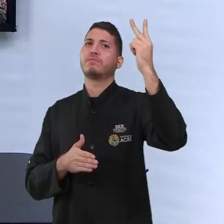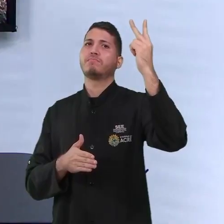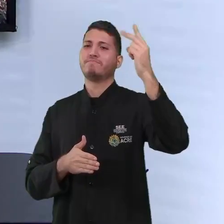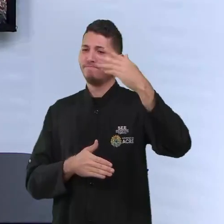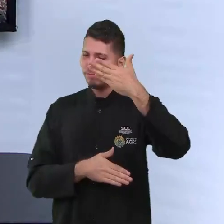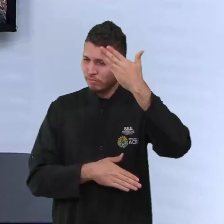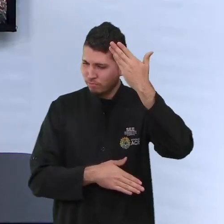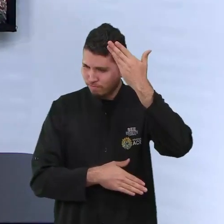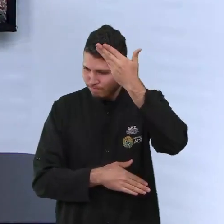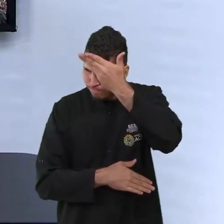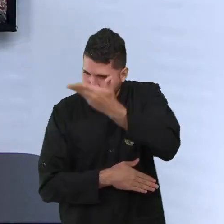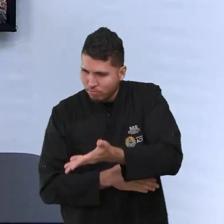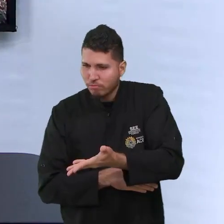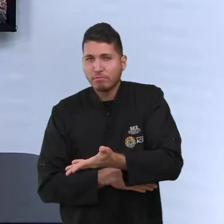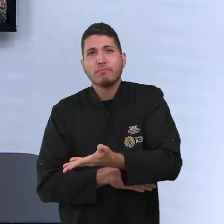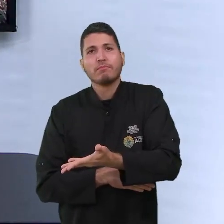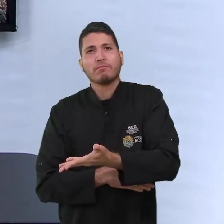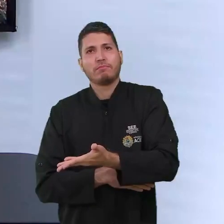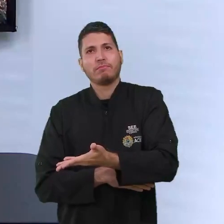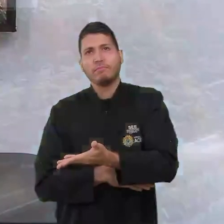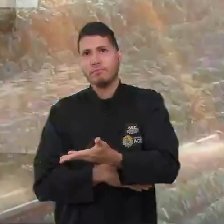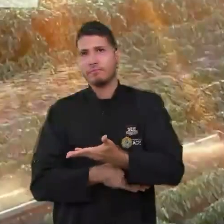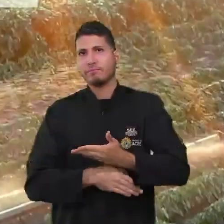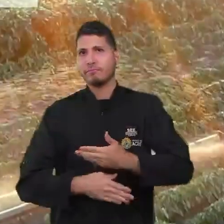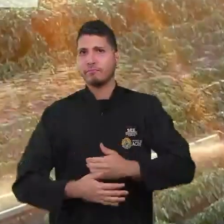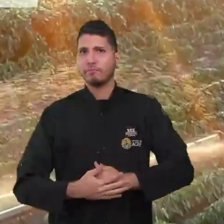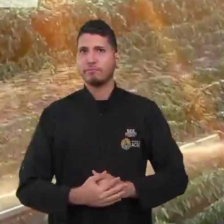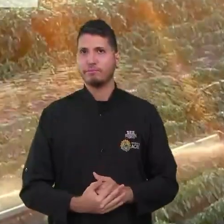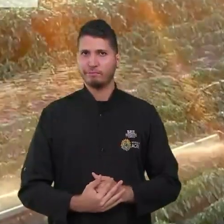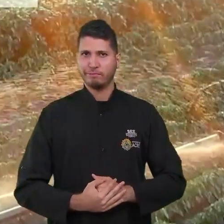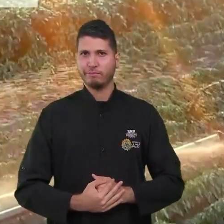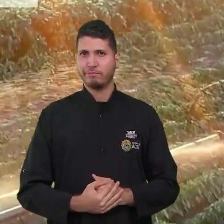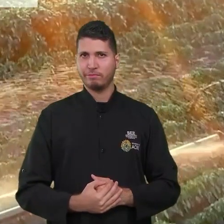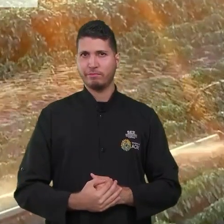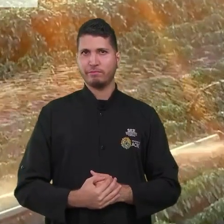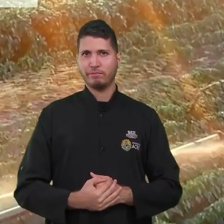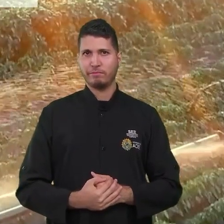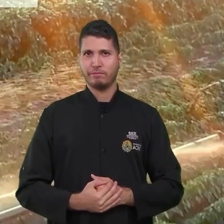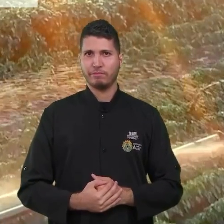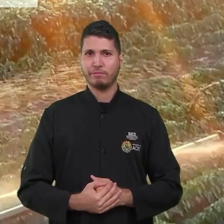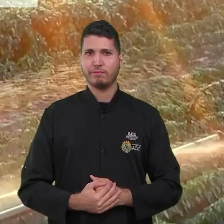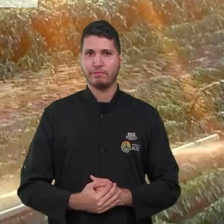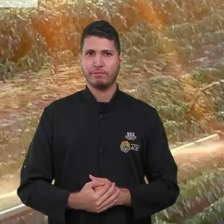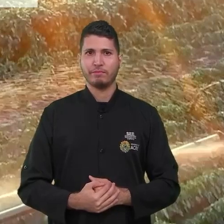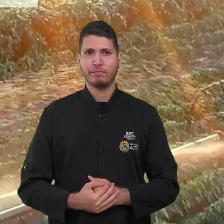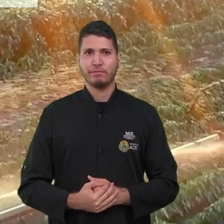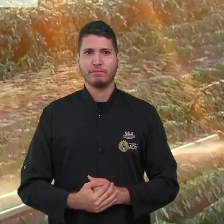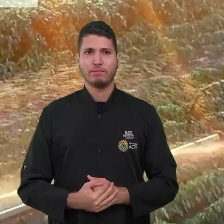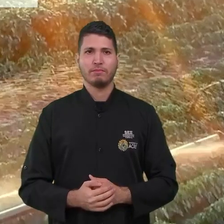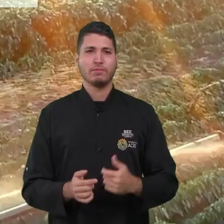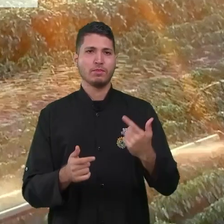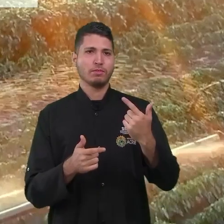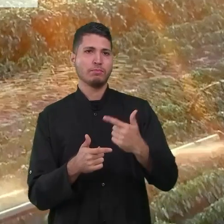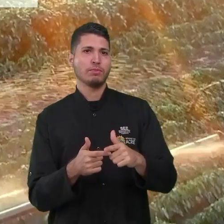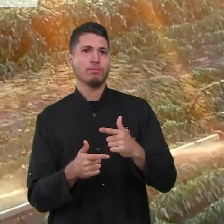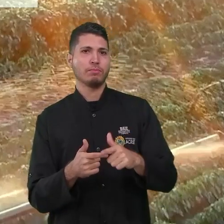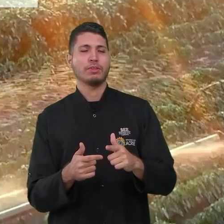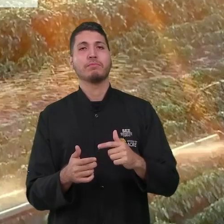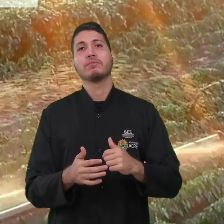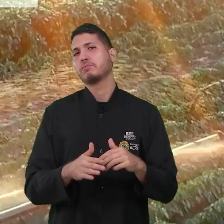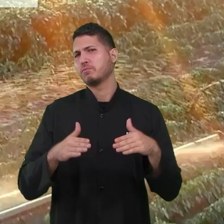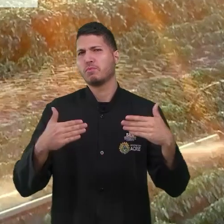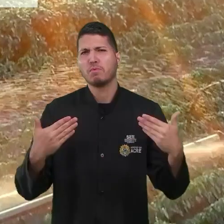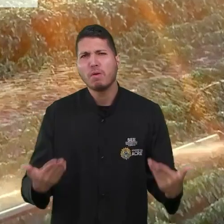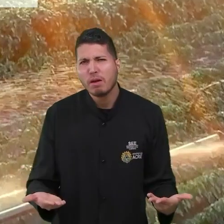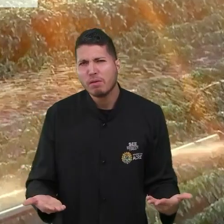tecnologia, certo? Bem, compreendido até aqui, né? Então, qual é o problema de tudo isso, professora? Tem